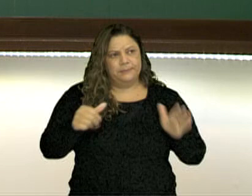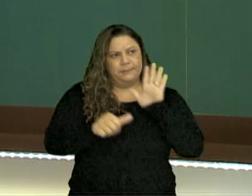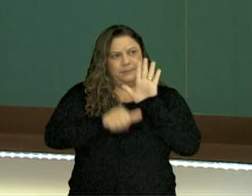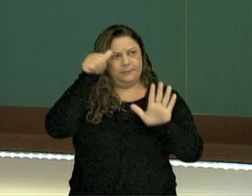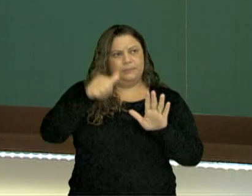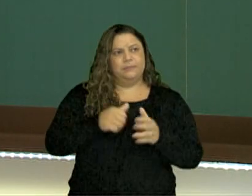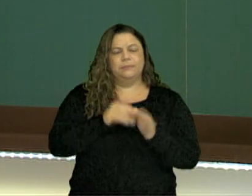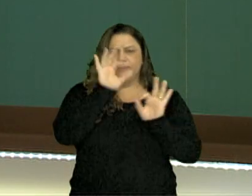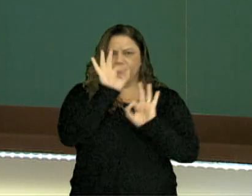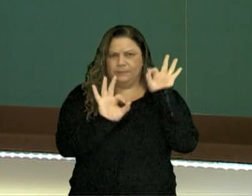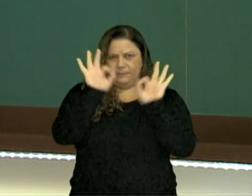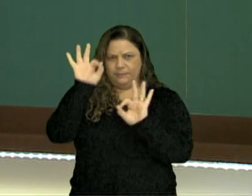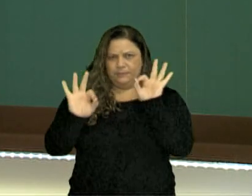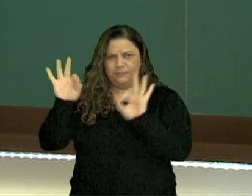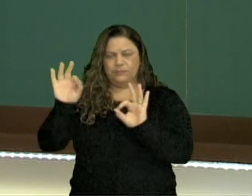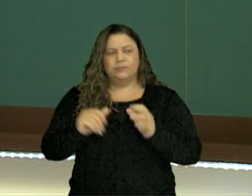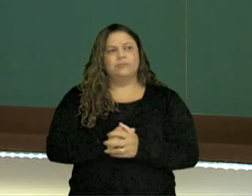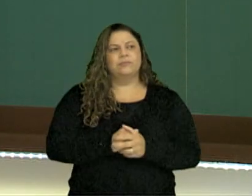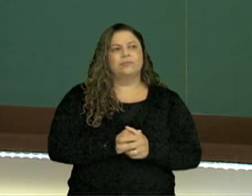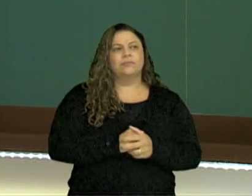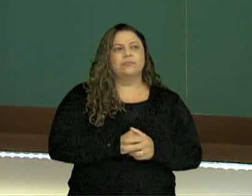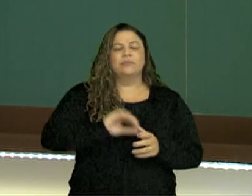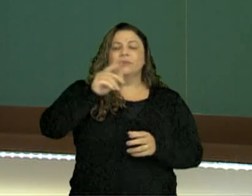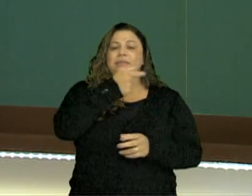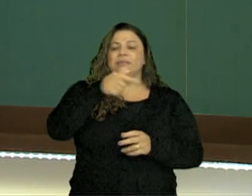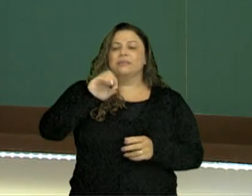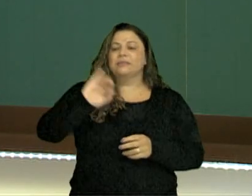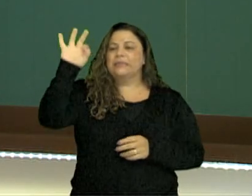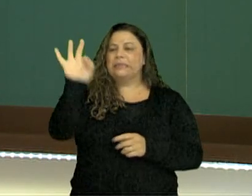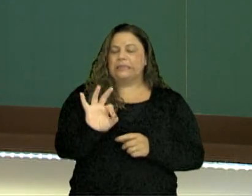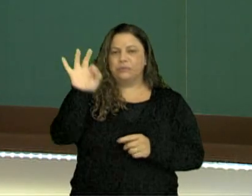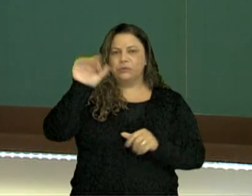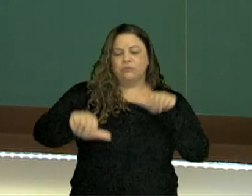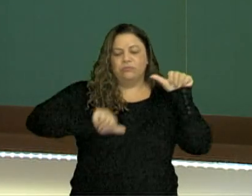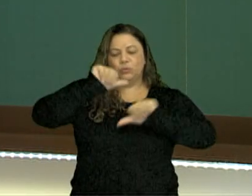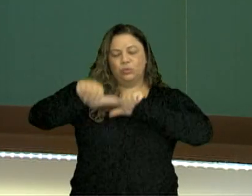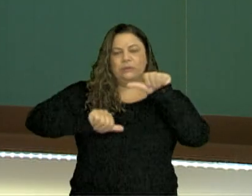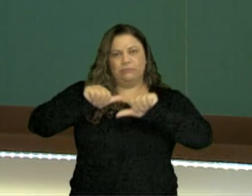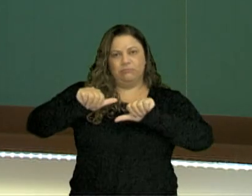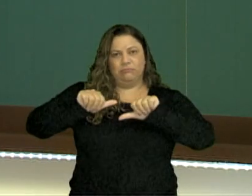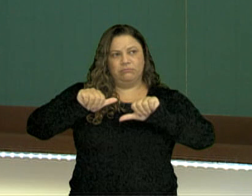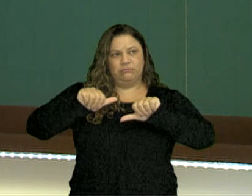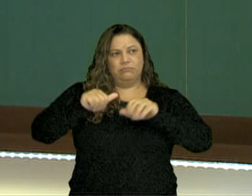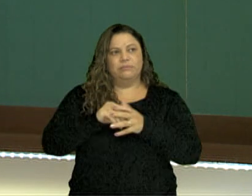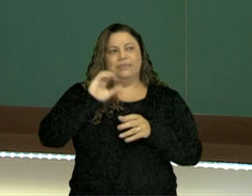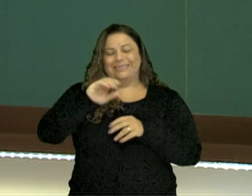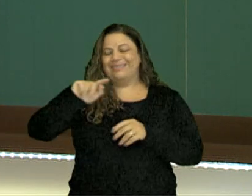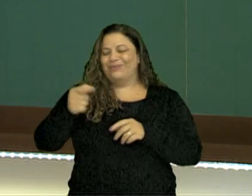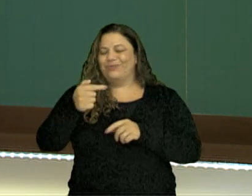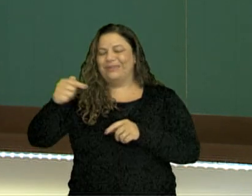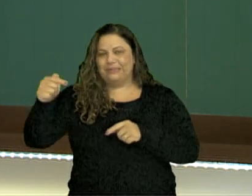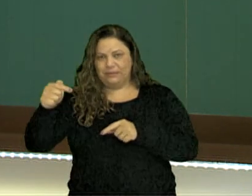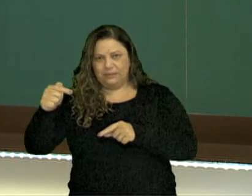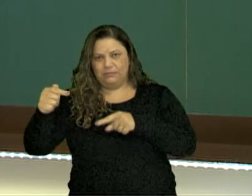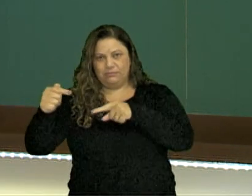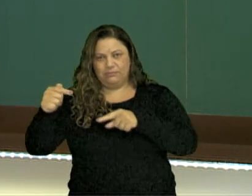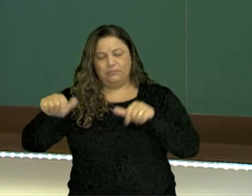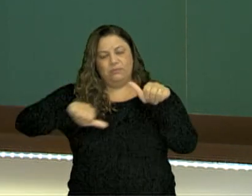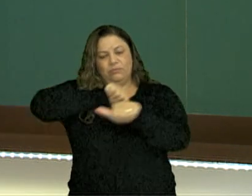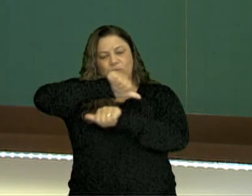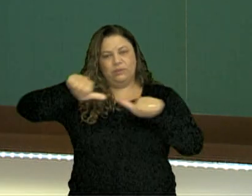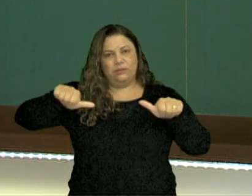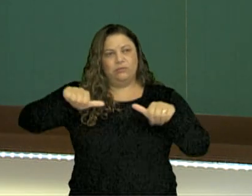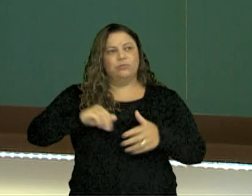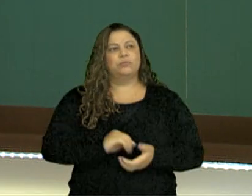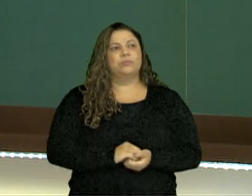aqui, organizamos a taxa 70%, transformando em decimal 0,7, tá? E